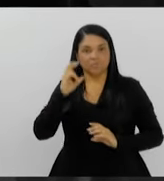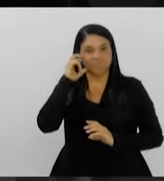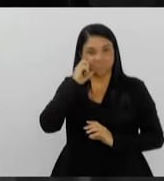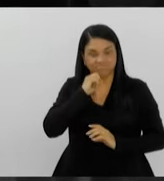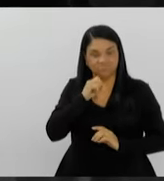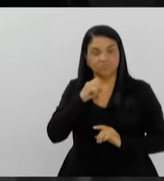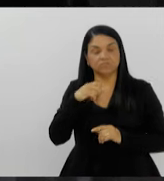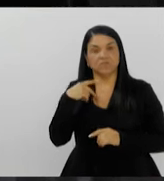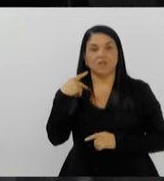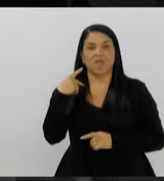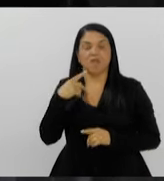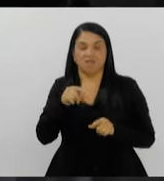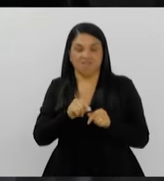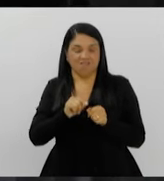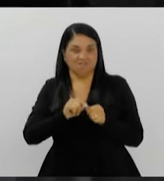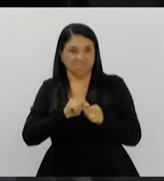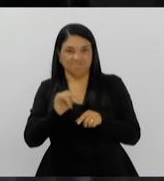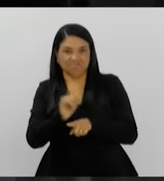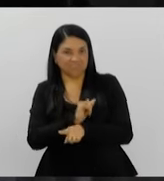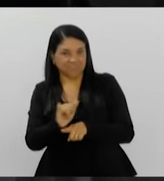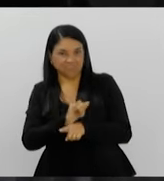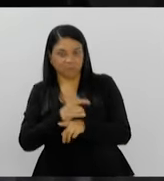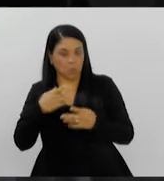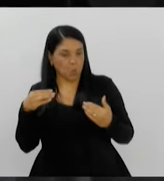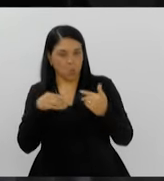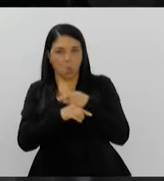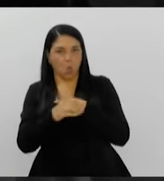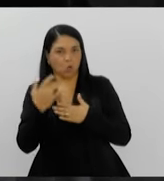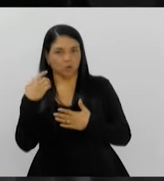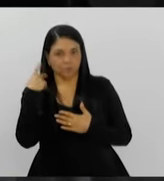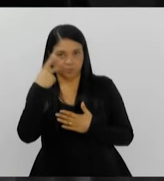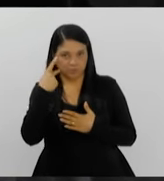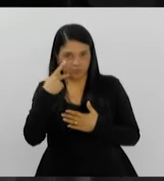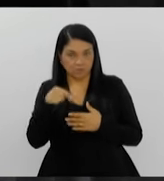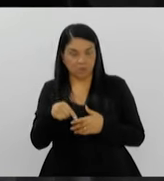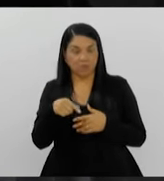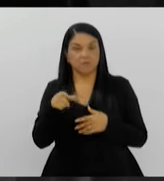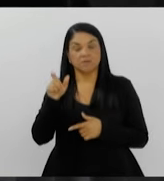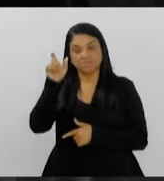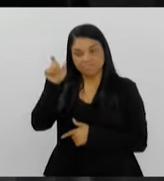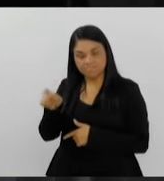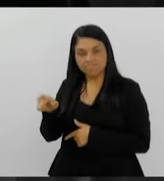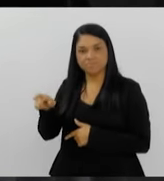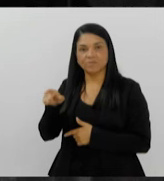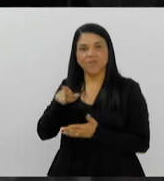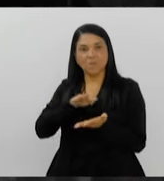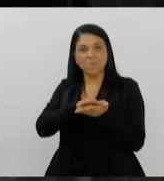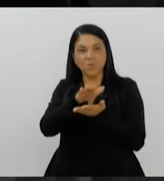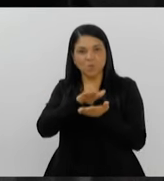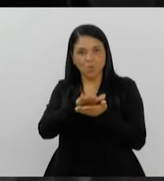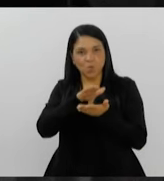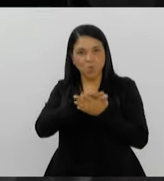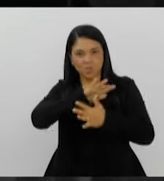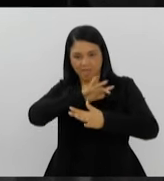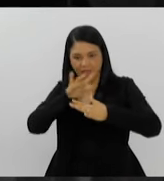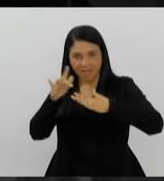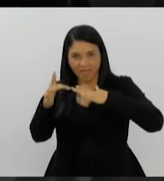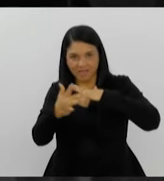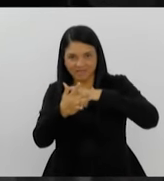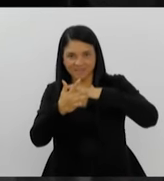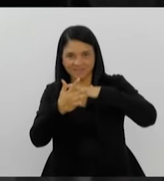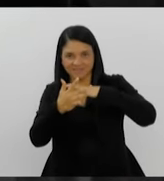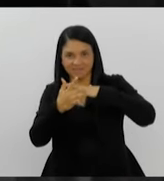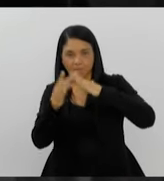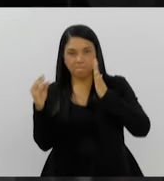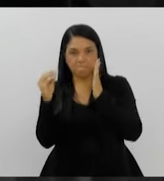fazer política que eu não não concordo no entanto esse canalha publicou nas suas redes sociais